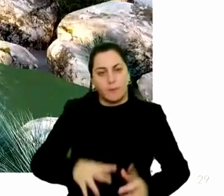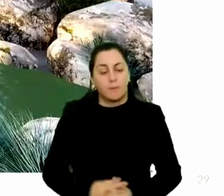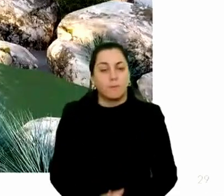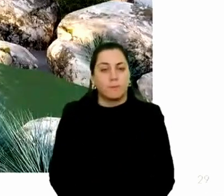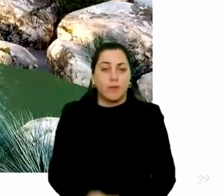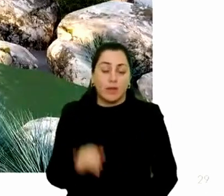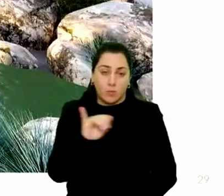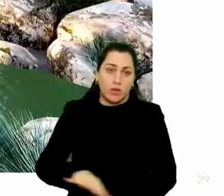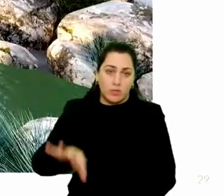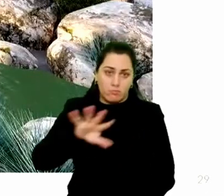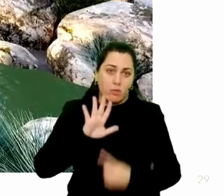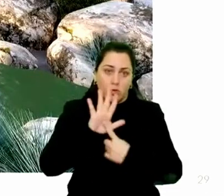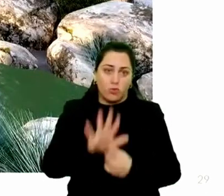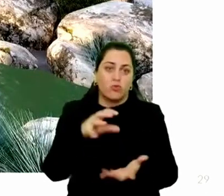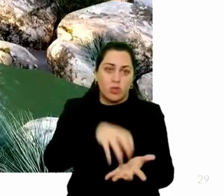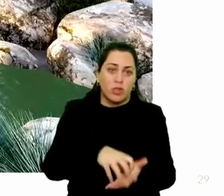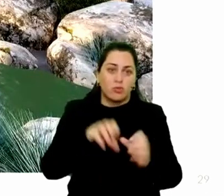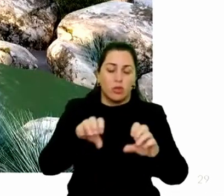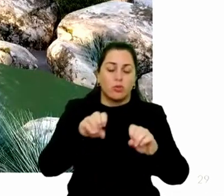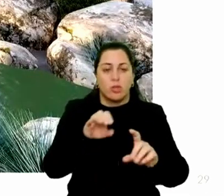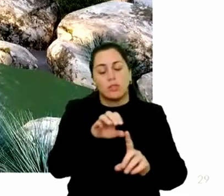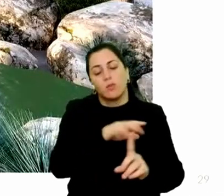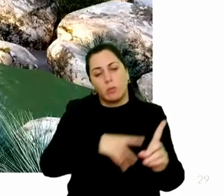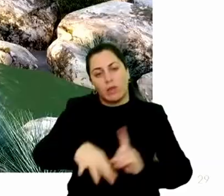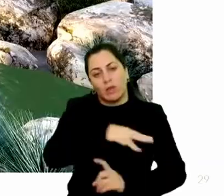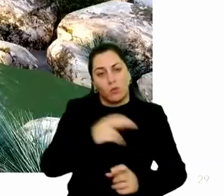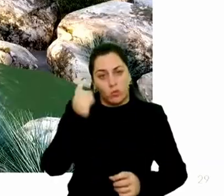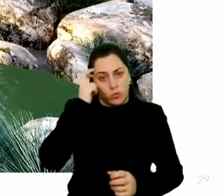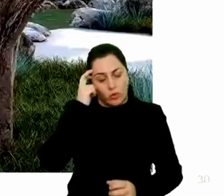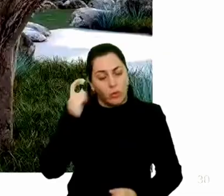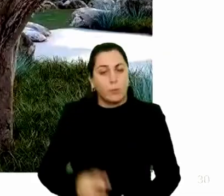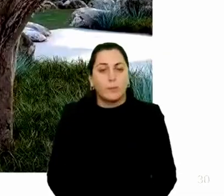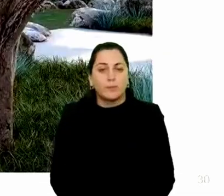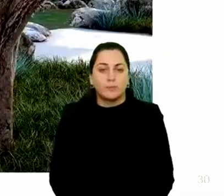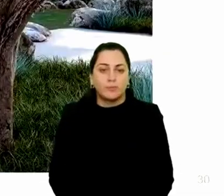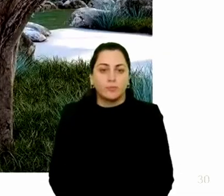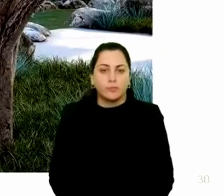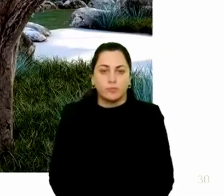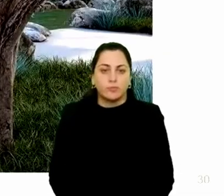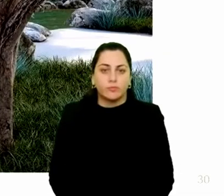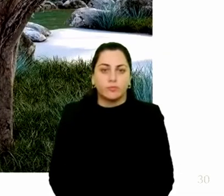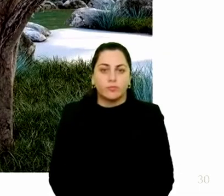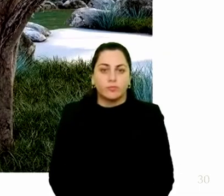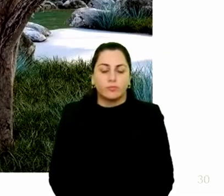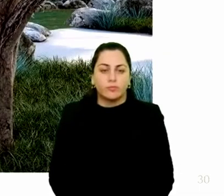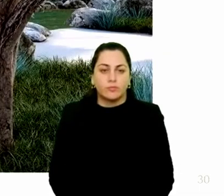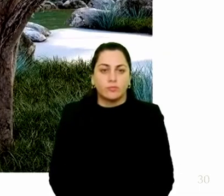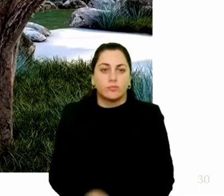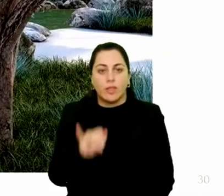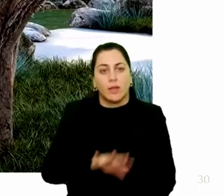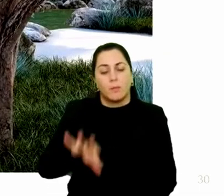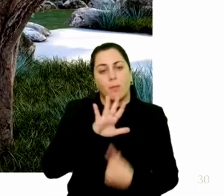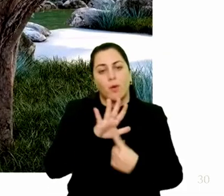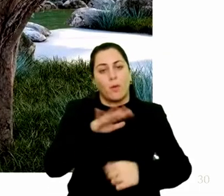Aqui uma imagem do Centro de Educação Ambiental e Cultural. Uma das imagens